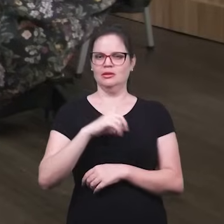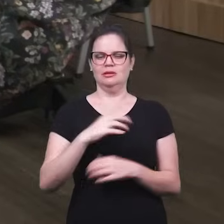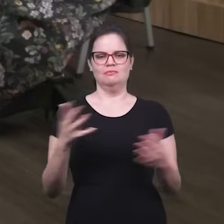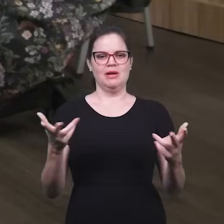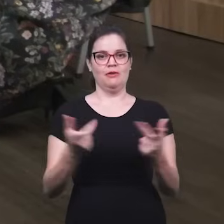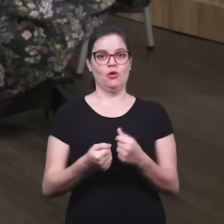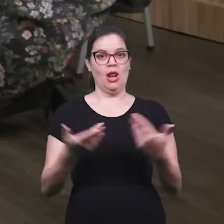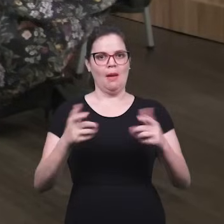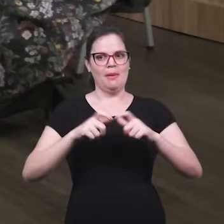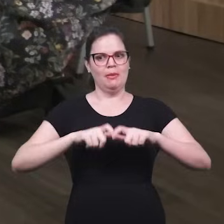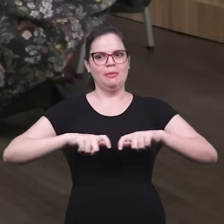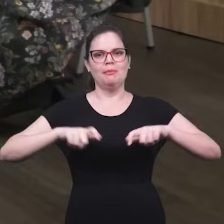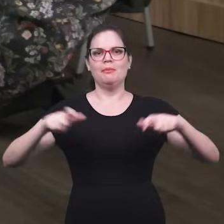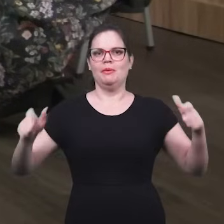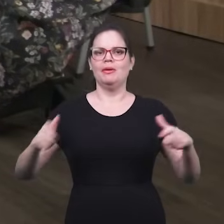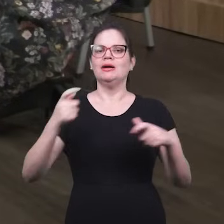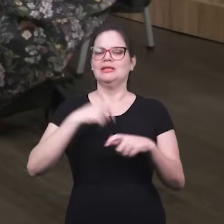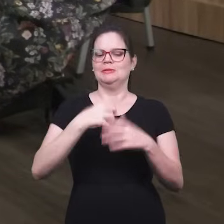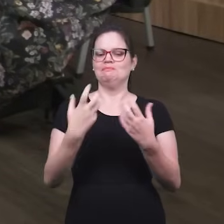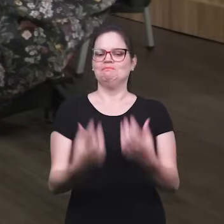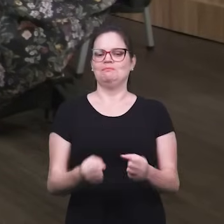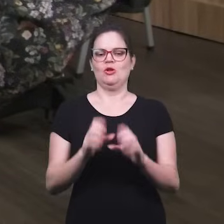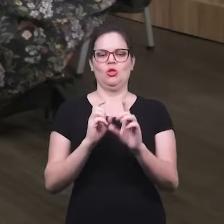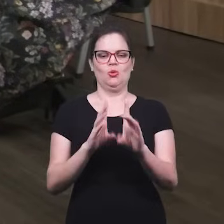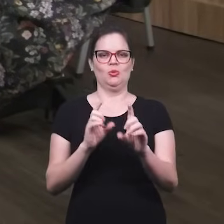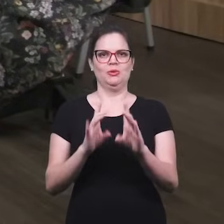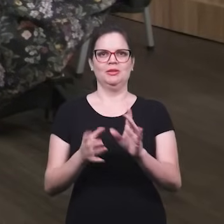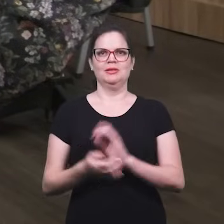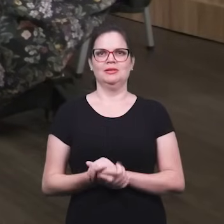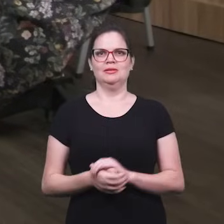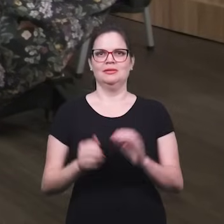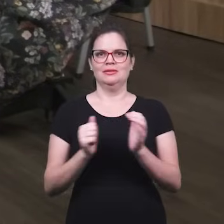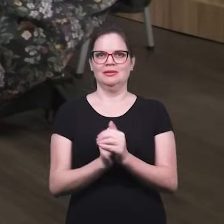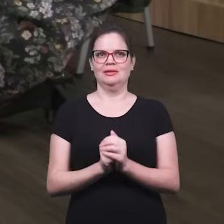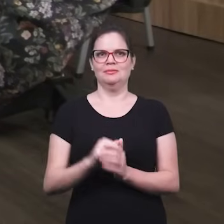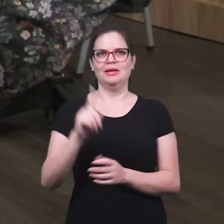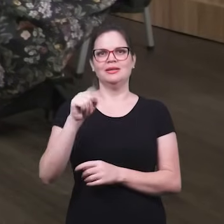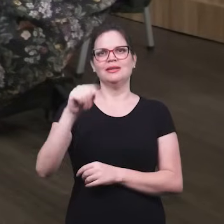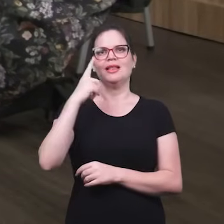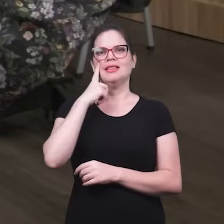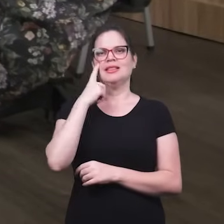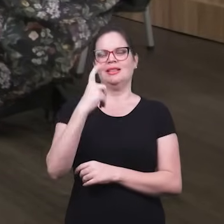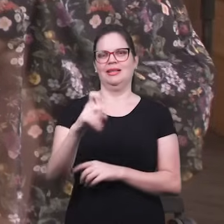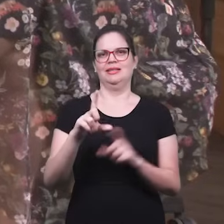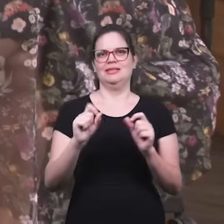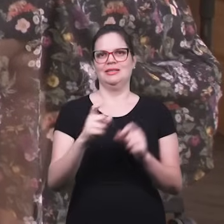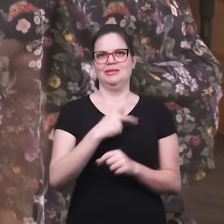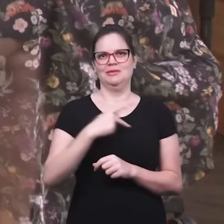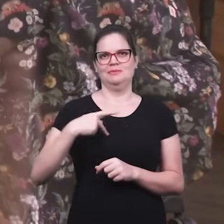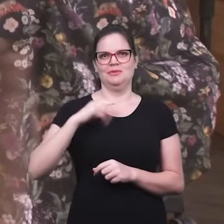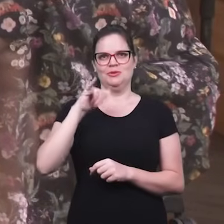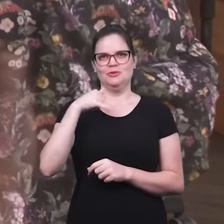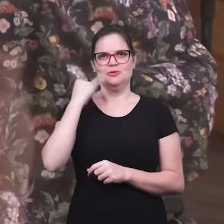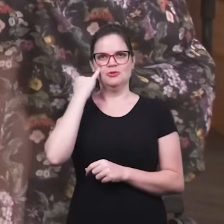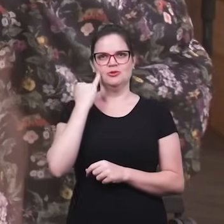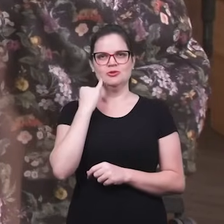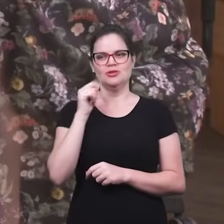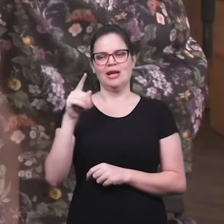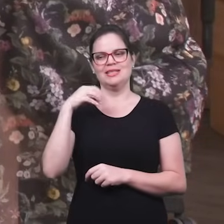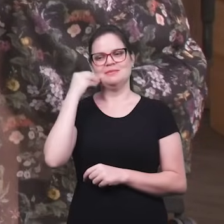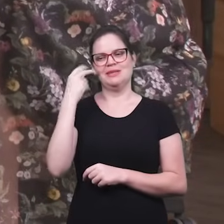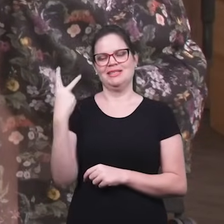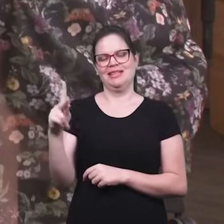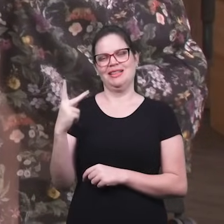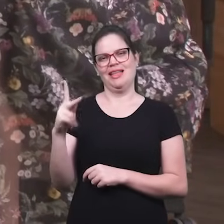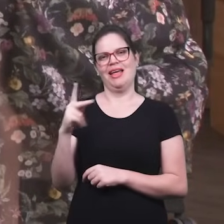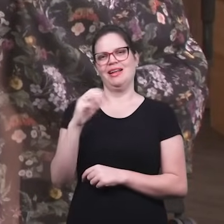eles abraçaram a doutrina da obra, pastor. Glória a Jesus. E é interessante, pastor Josias, a experiência da